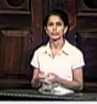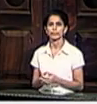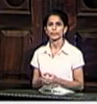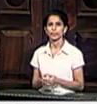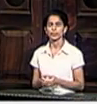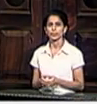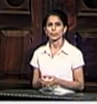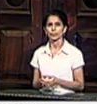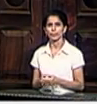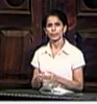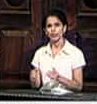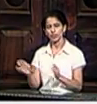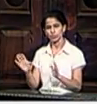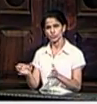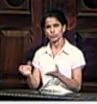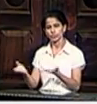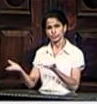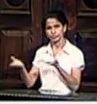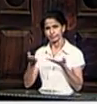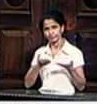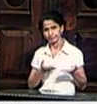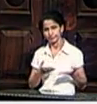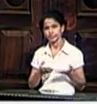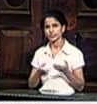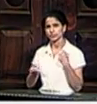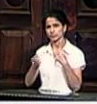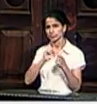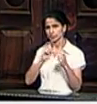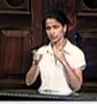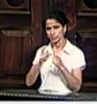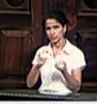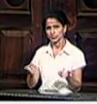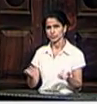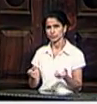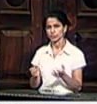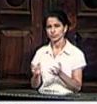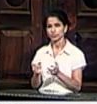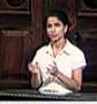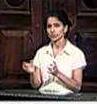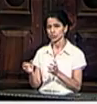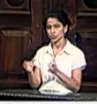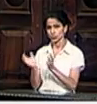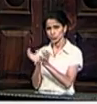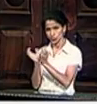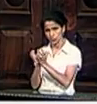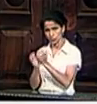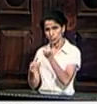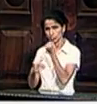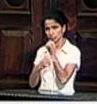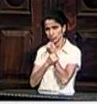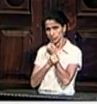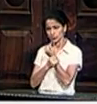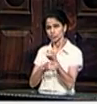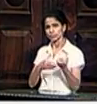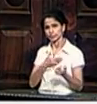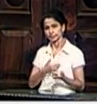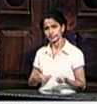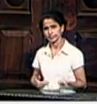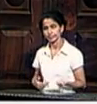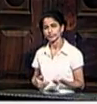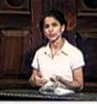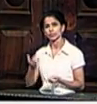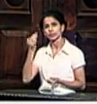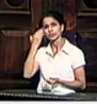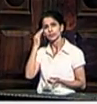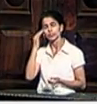Dauari, de receber para uma audiência pública a nova equipe da Segurança Pública, exatamente para